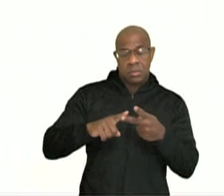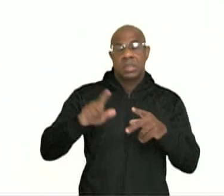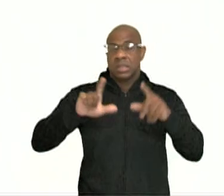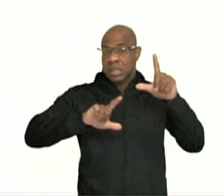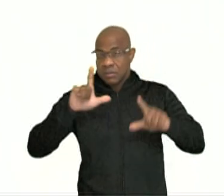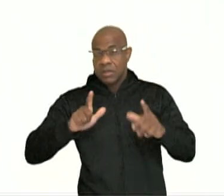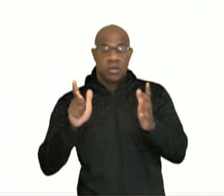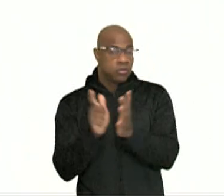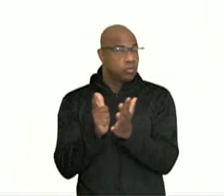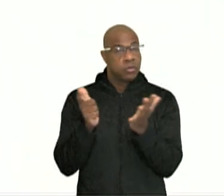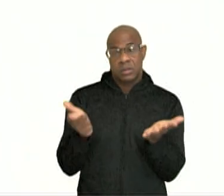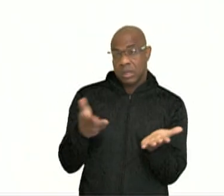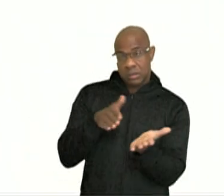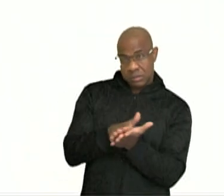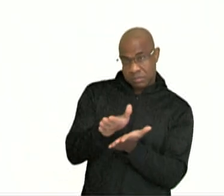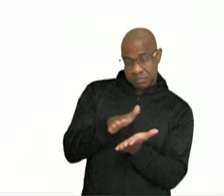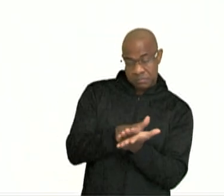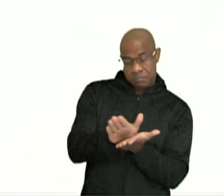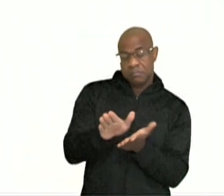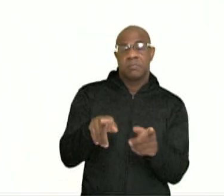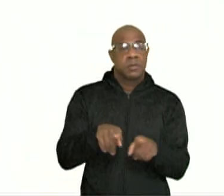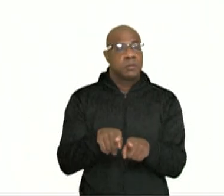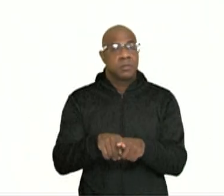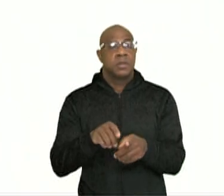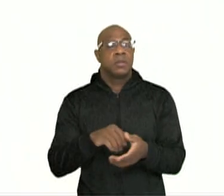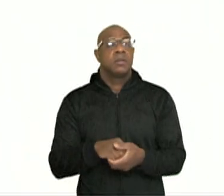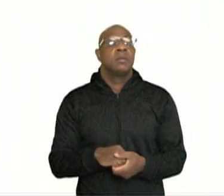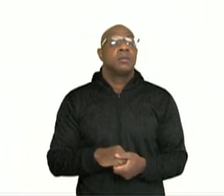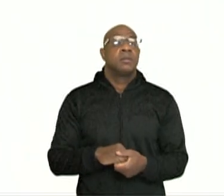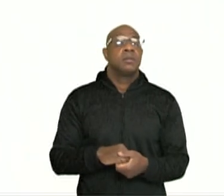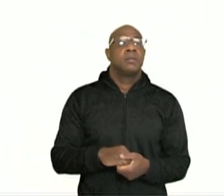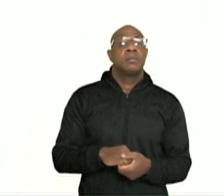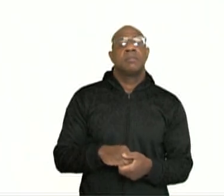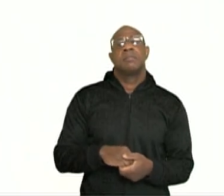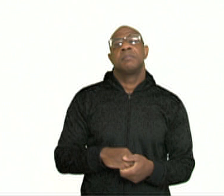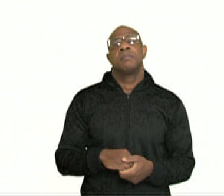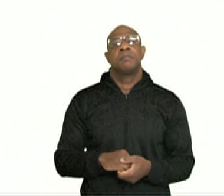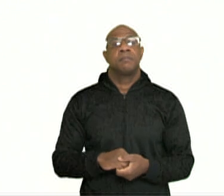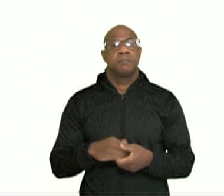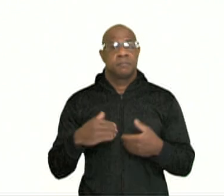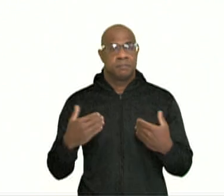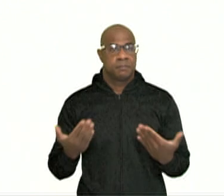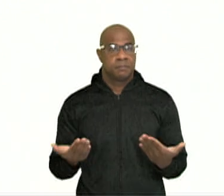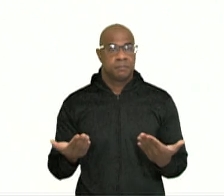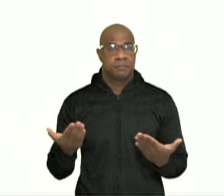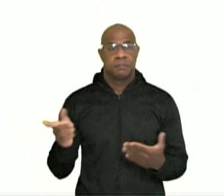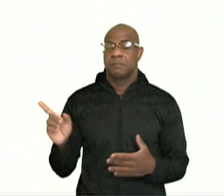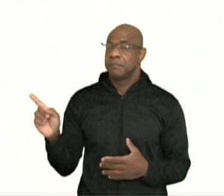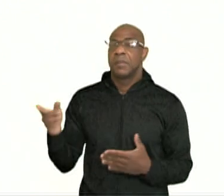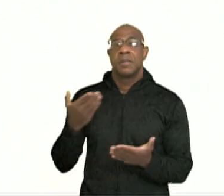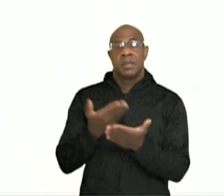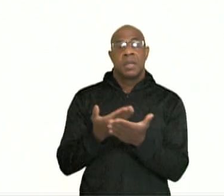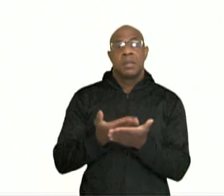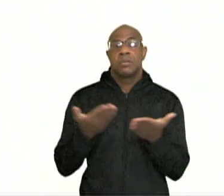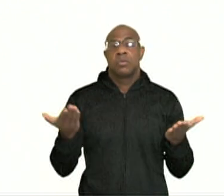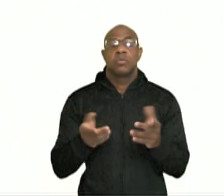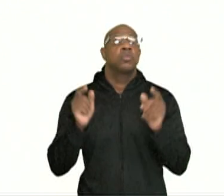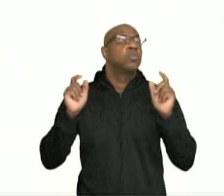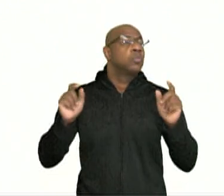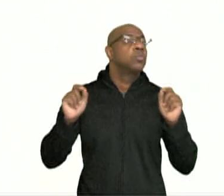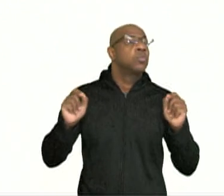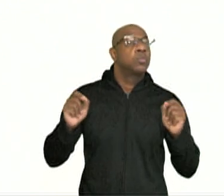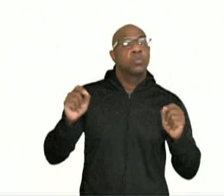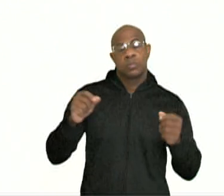jornais impressos, né? Ou aqueles que têm os dois, virtual e impresso, beleza? Na aula de hoje,